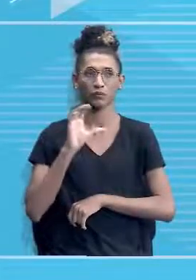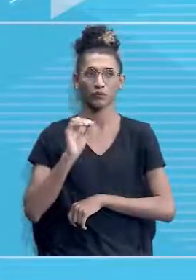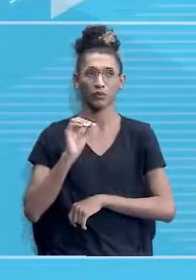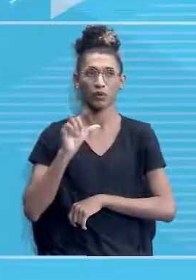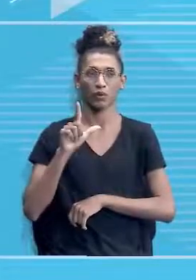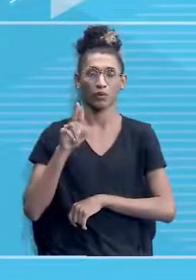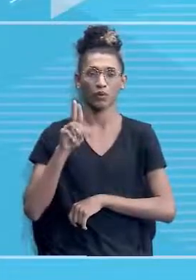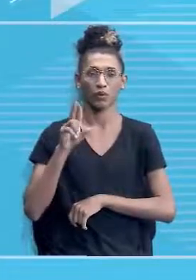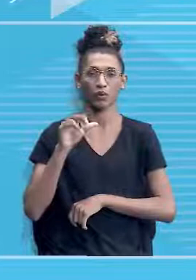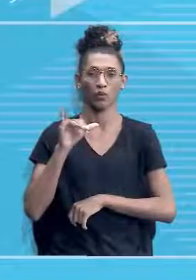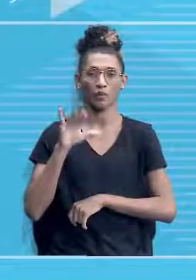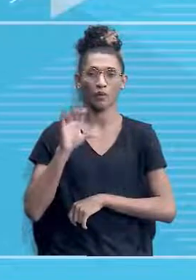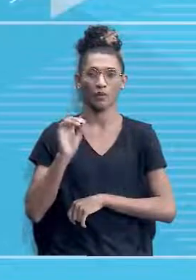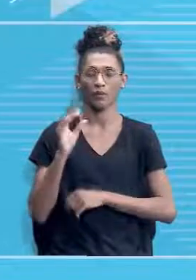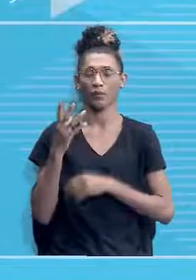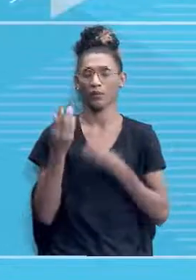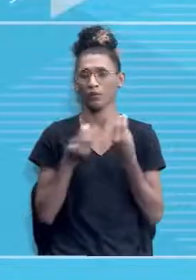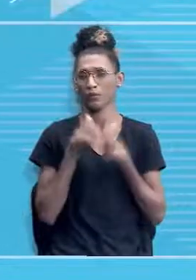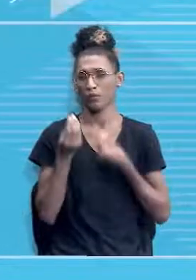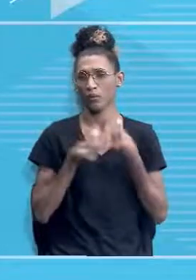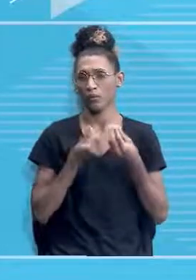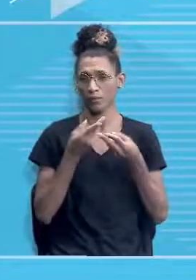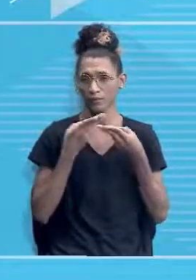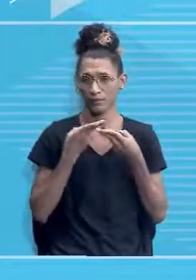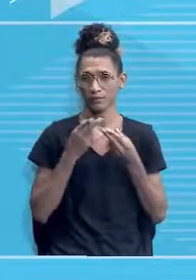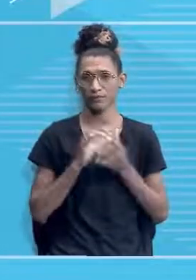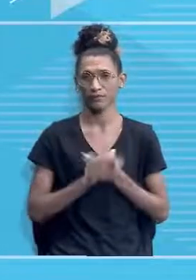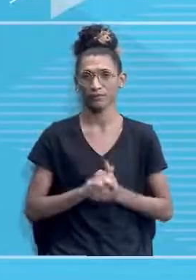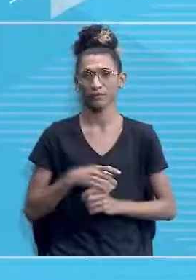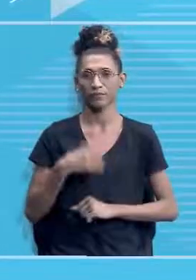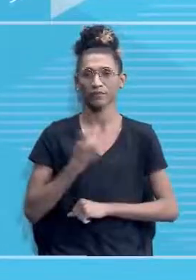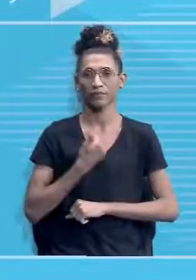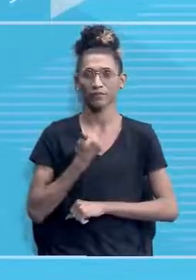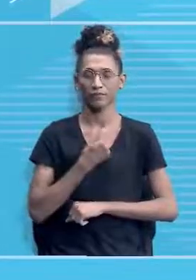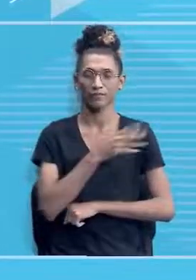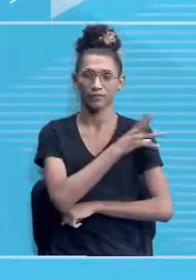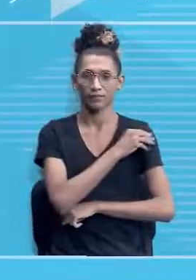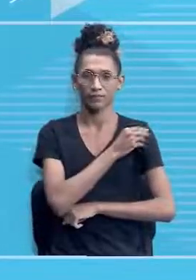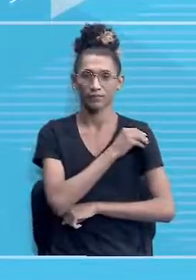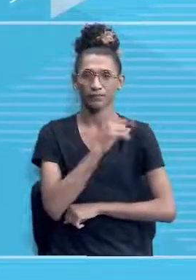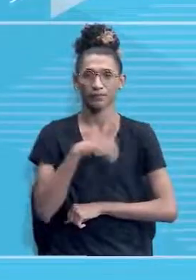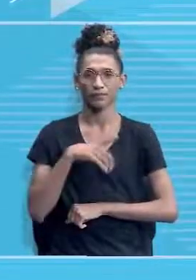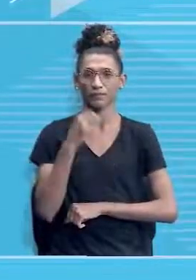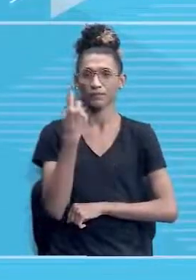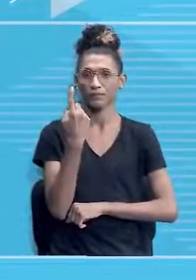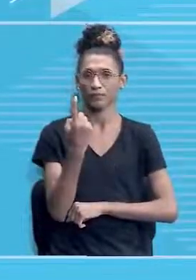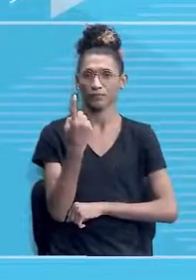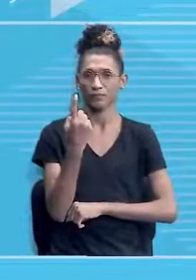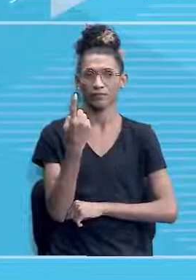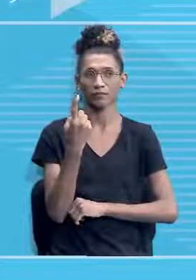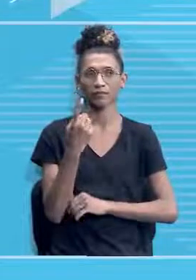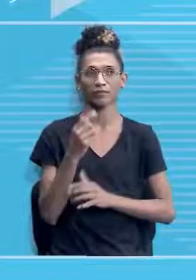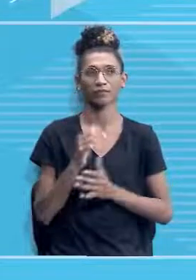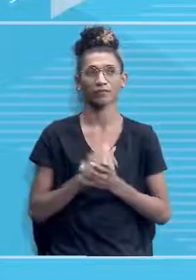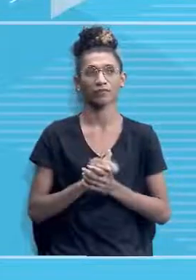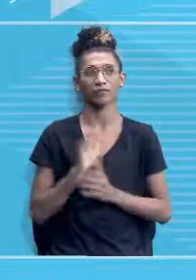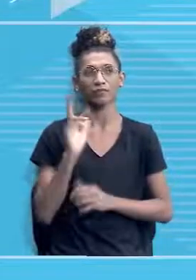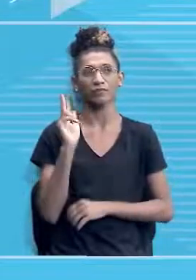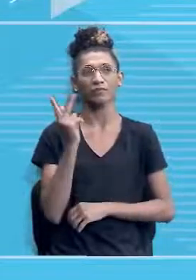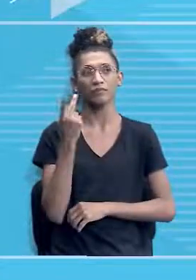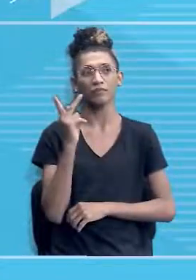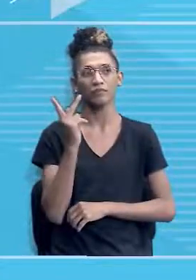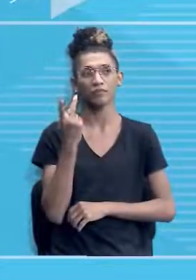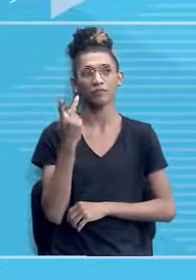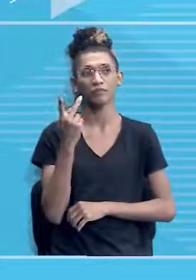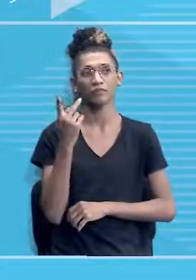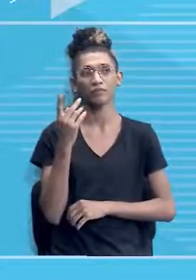qual o critério que vai ser utilizado o primeiro álcool só tem uma hidroxila uma hidroxila no segundo álcool